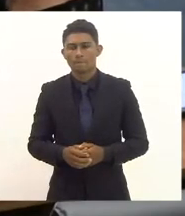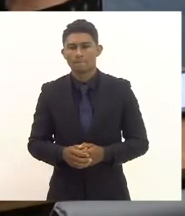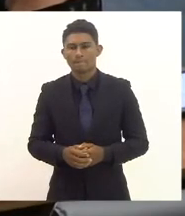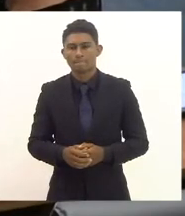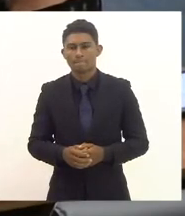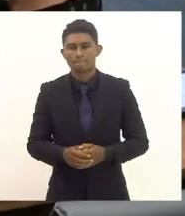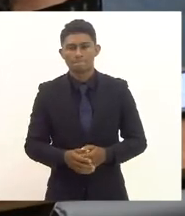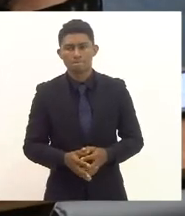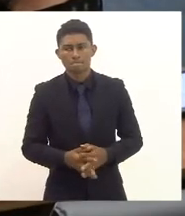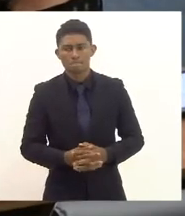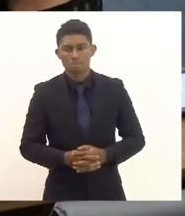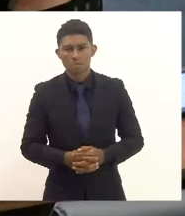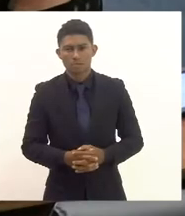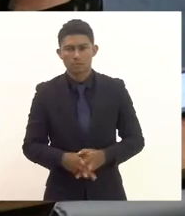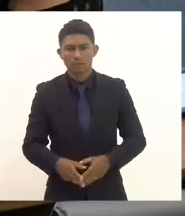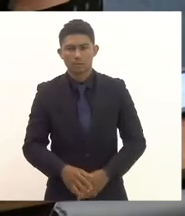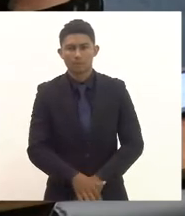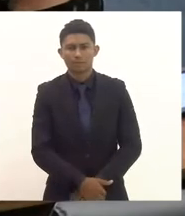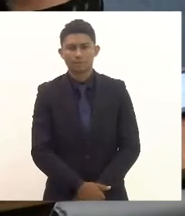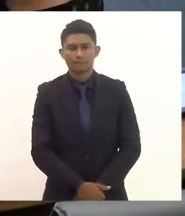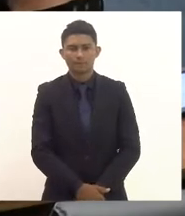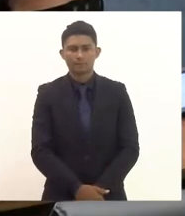E aí